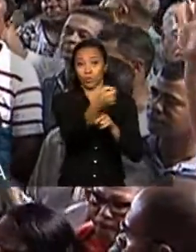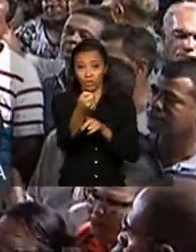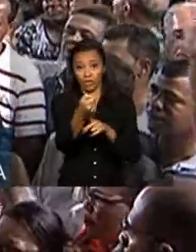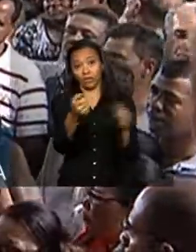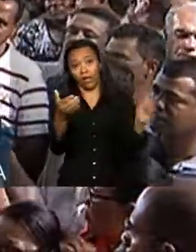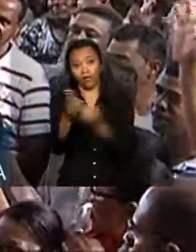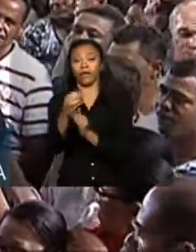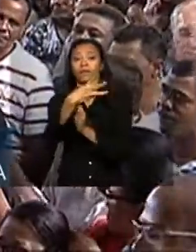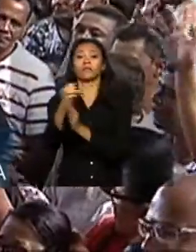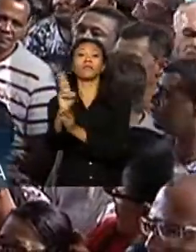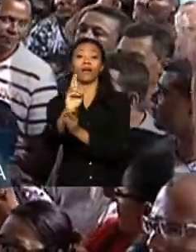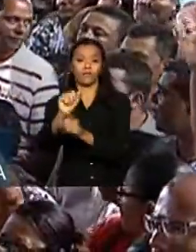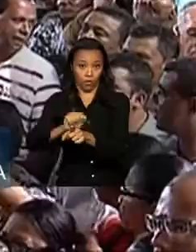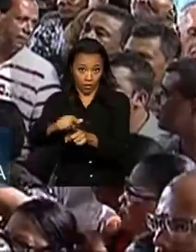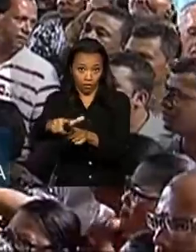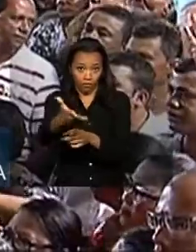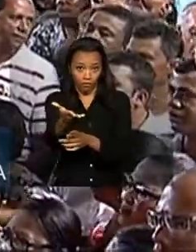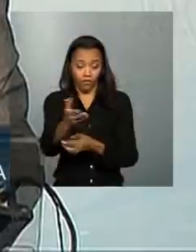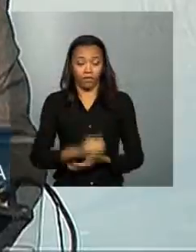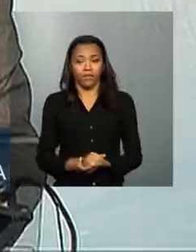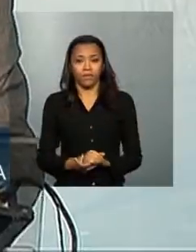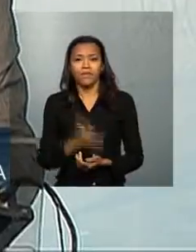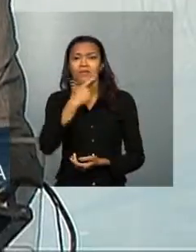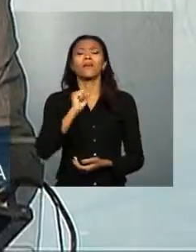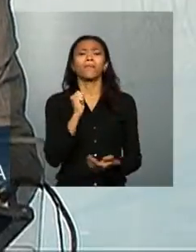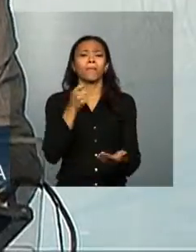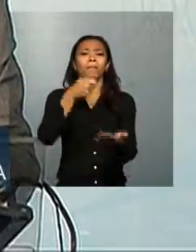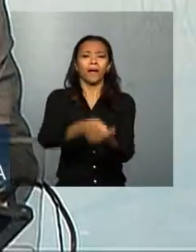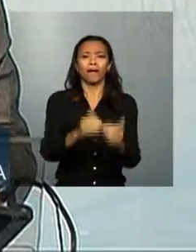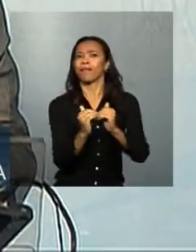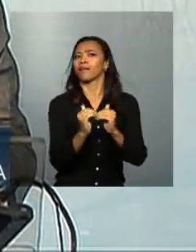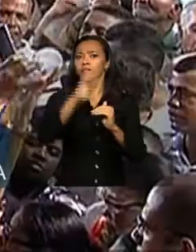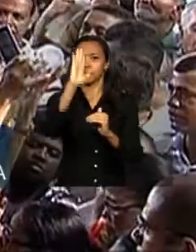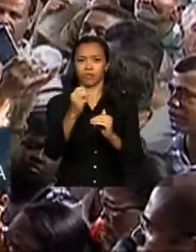de aluguel? E quem pagava mais de 300? Levanta a mão.